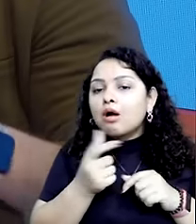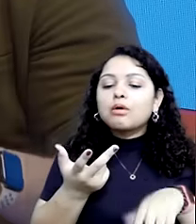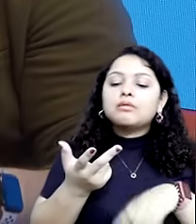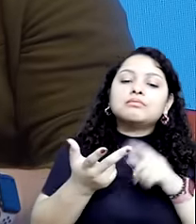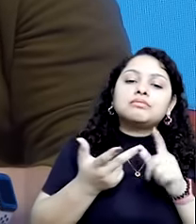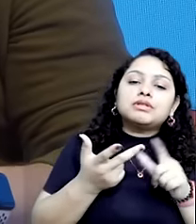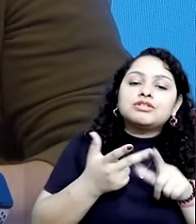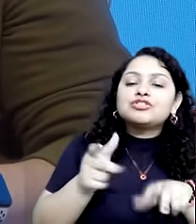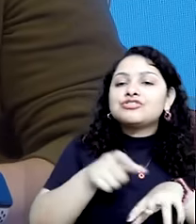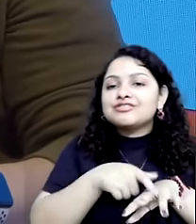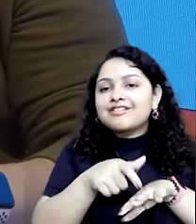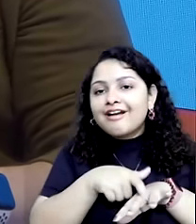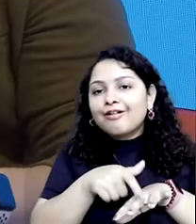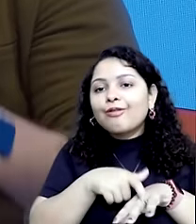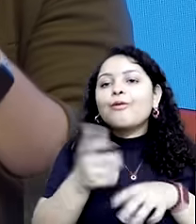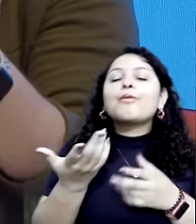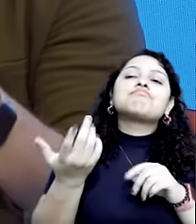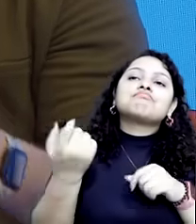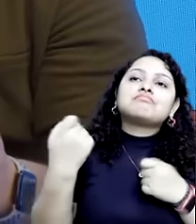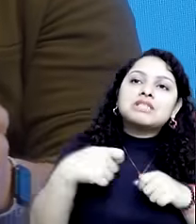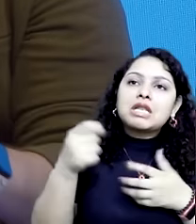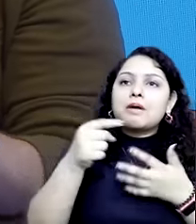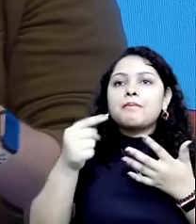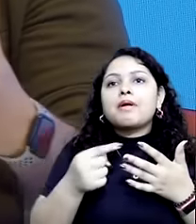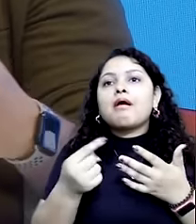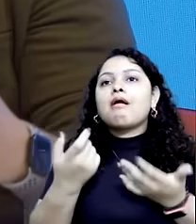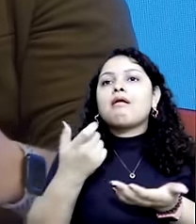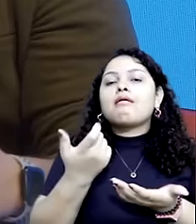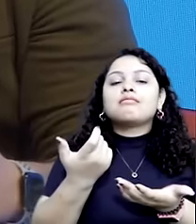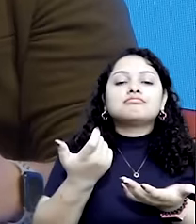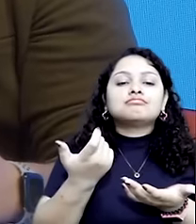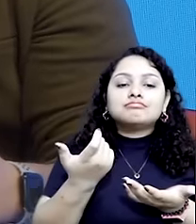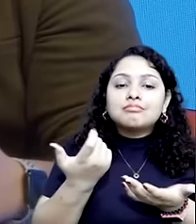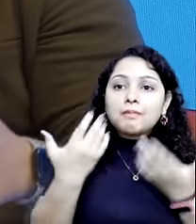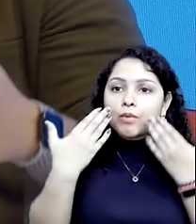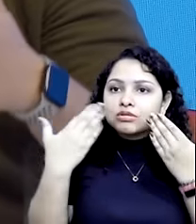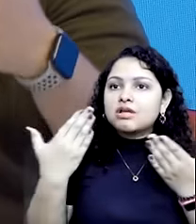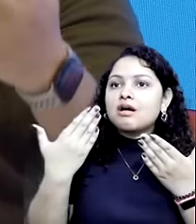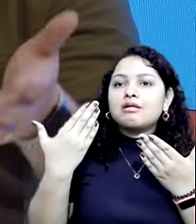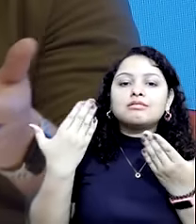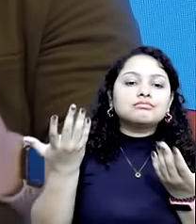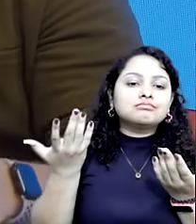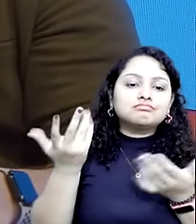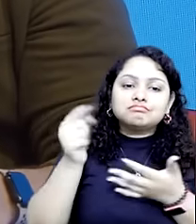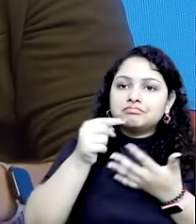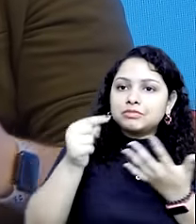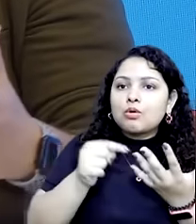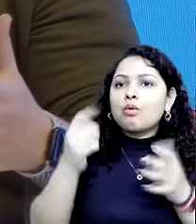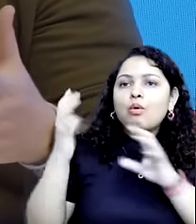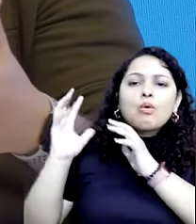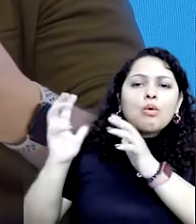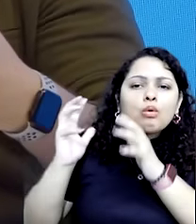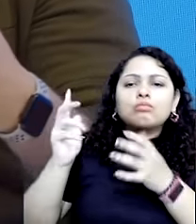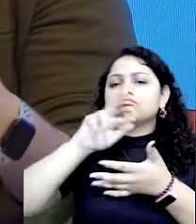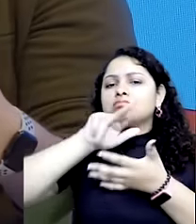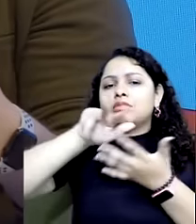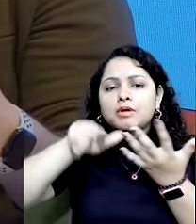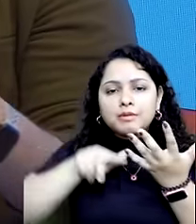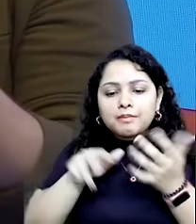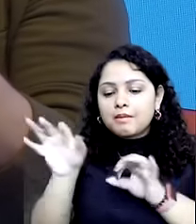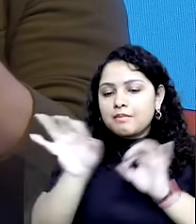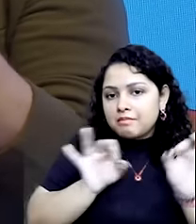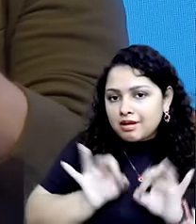chinelo Eu precisaria de né protetor solar uma cena folhagem coco uma série de coisas para fazer uma